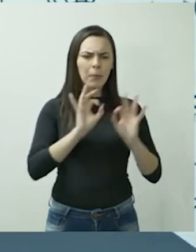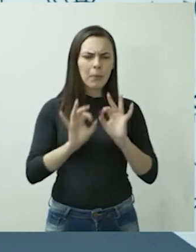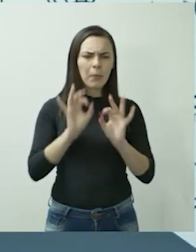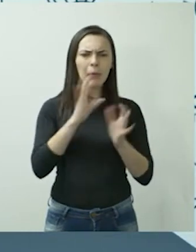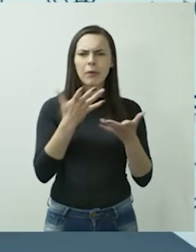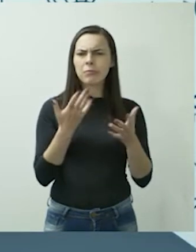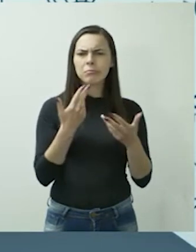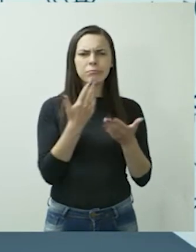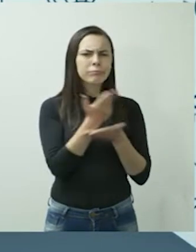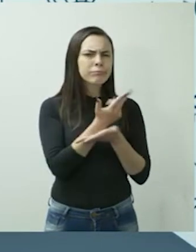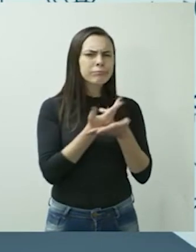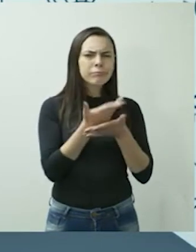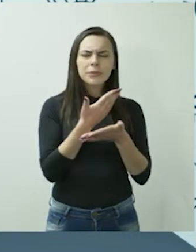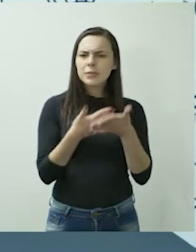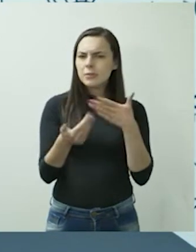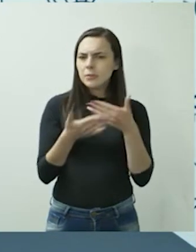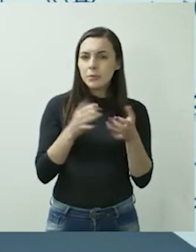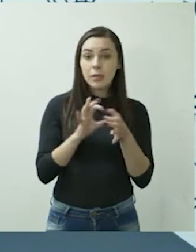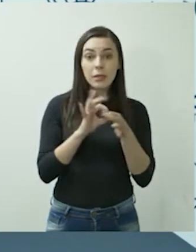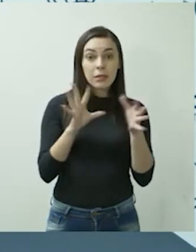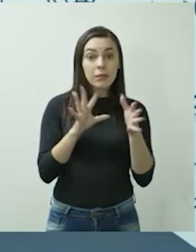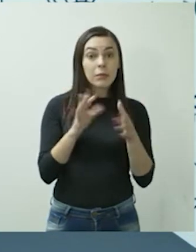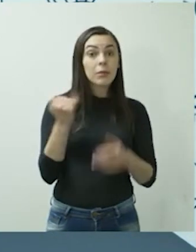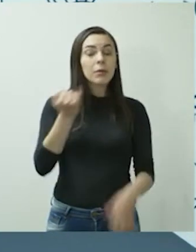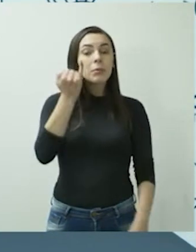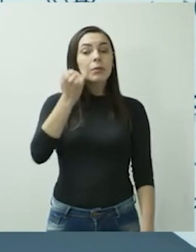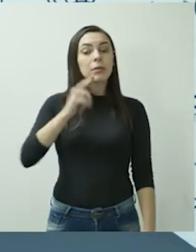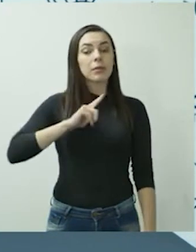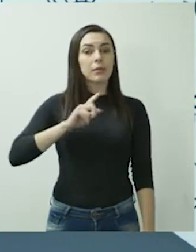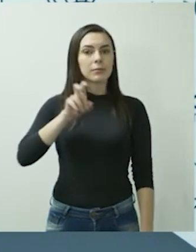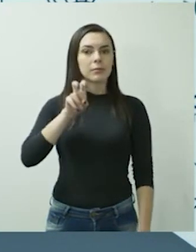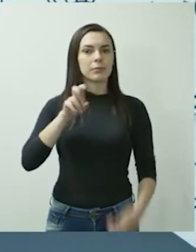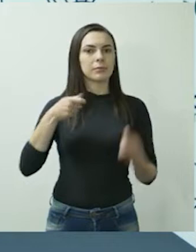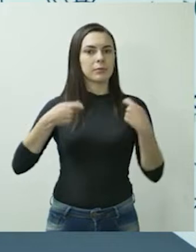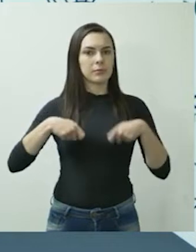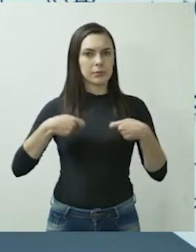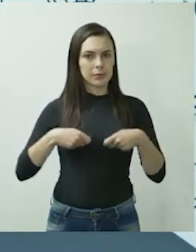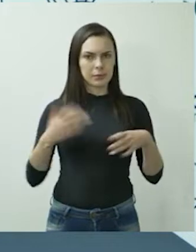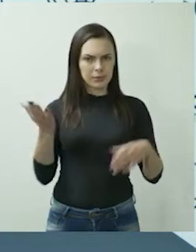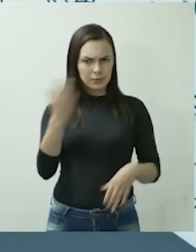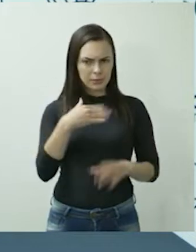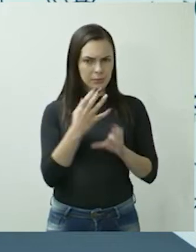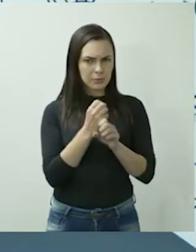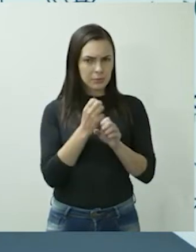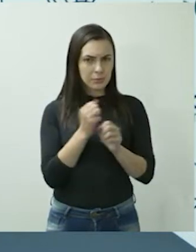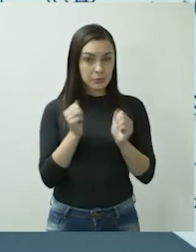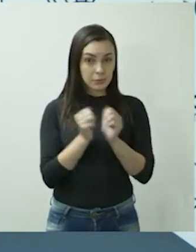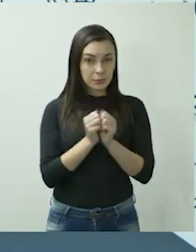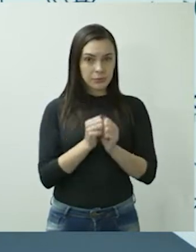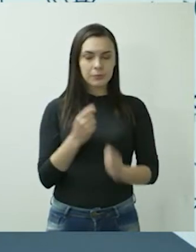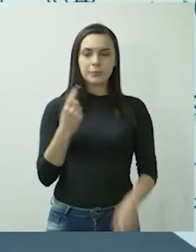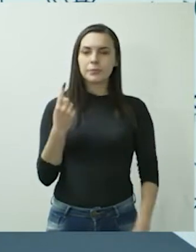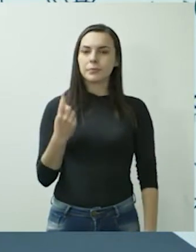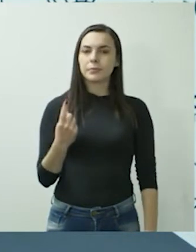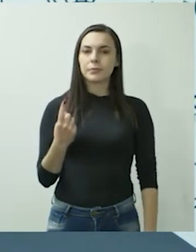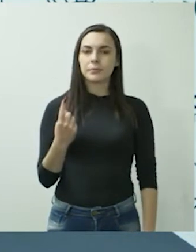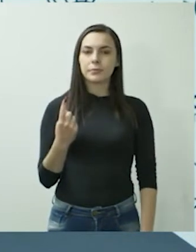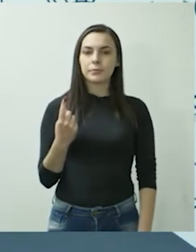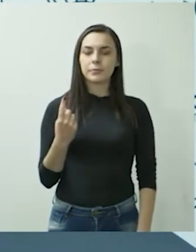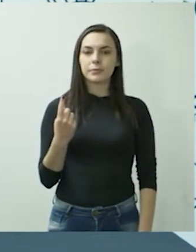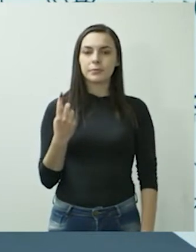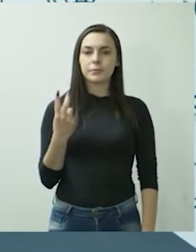qualquer outro desenho. Lembrando que tem que ter 5. Vamos contar aqui juntos?